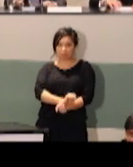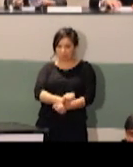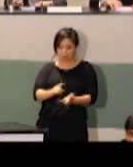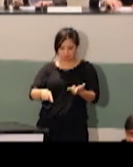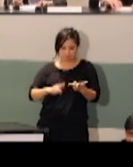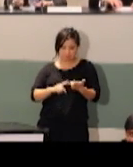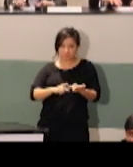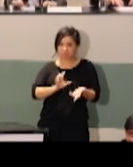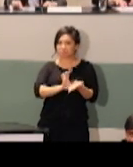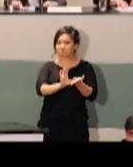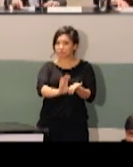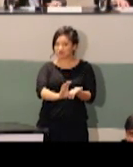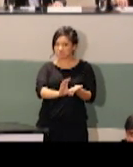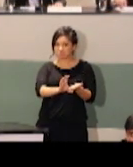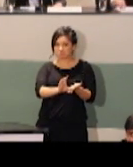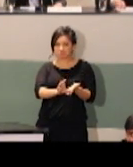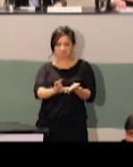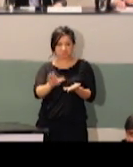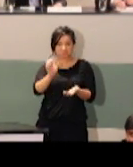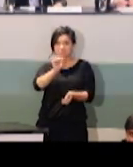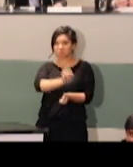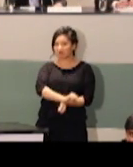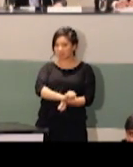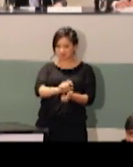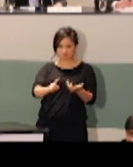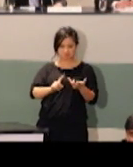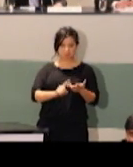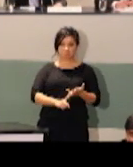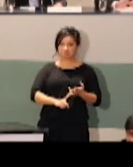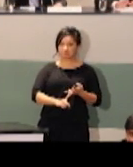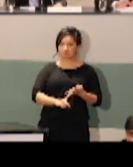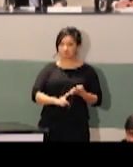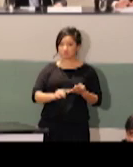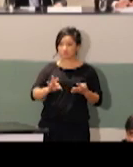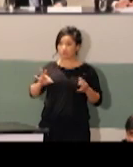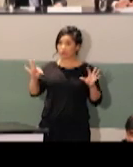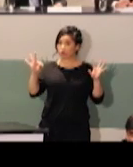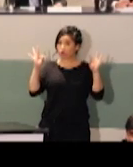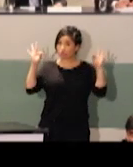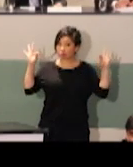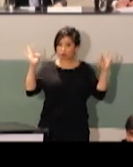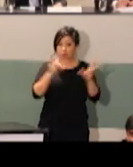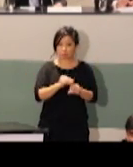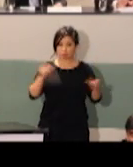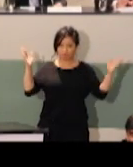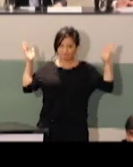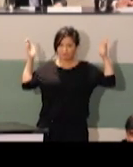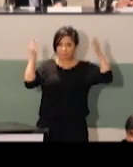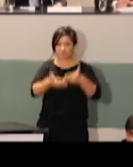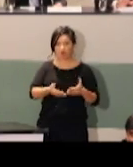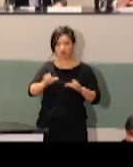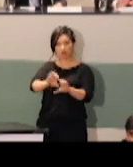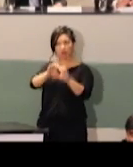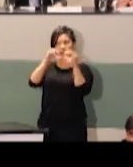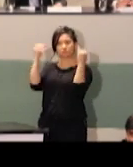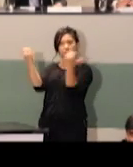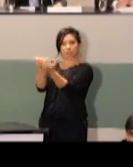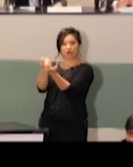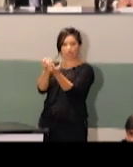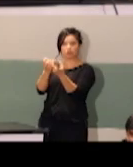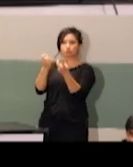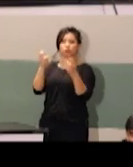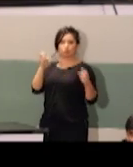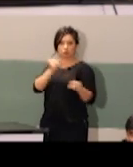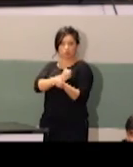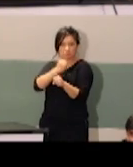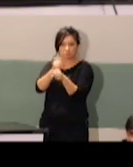economia, retraíram, se concentrou tudo no tal estádio, num preço maluco que precisa ser auditado,